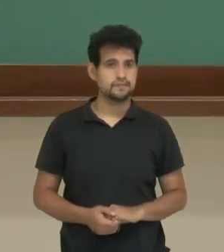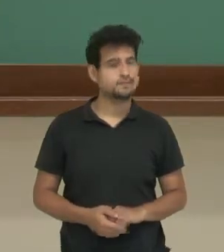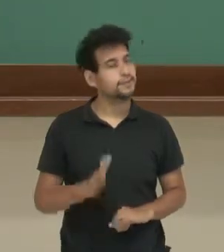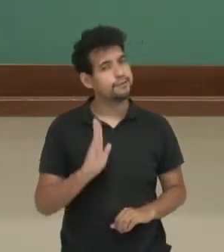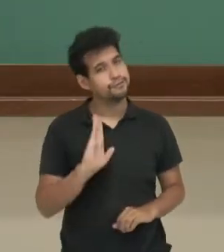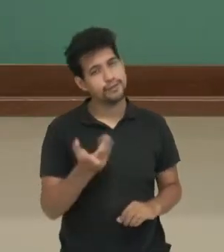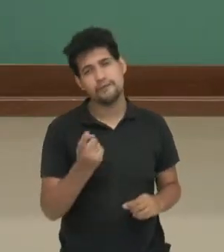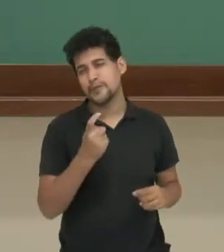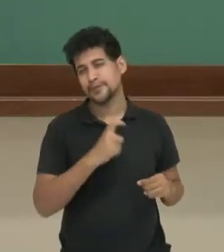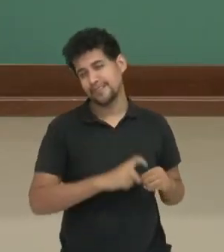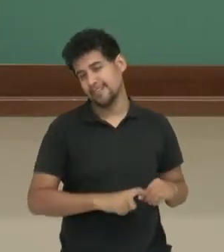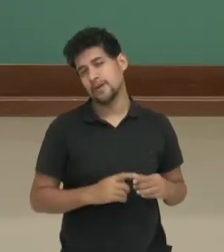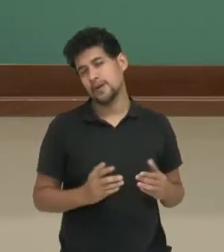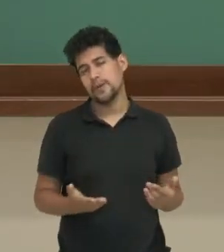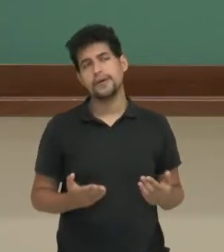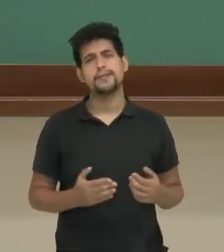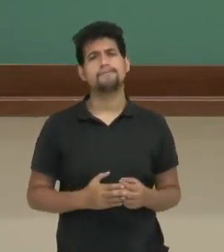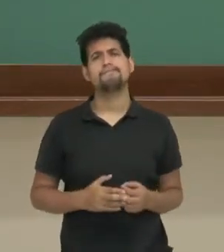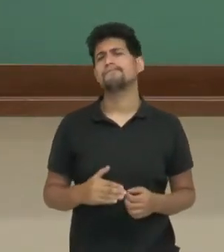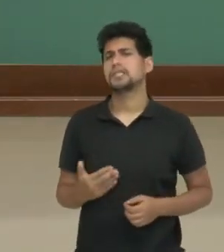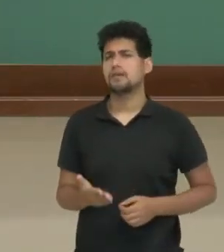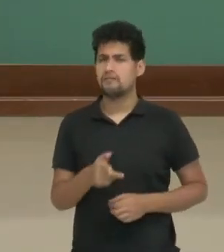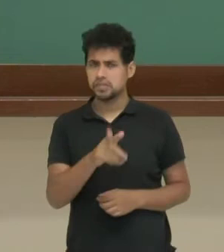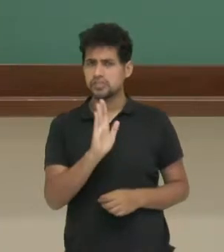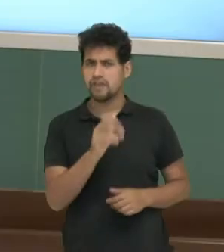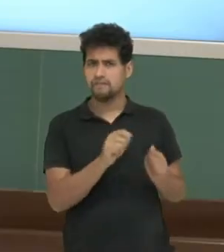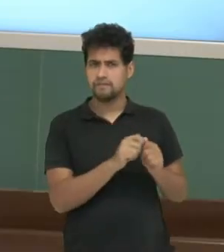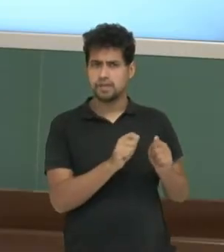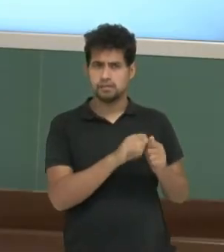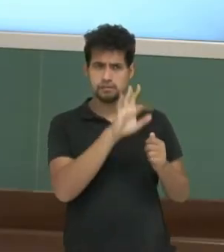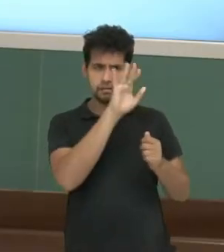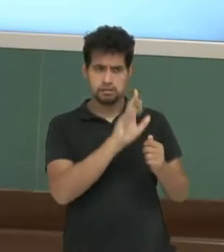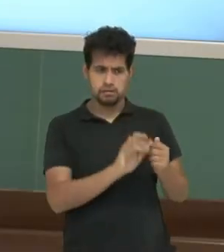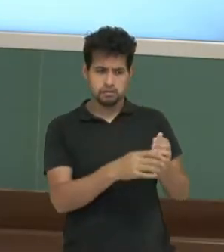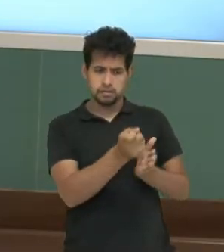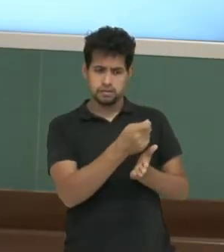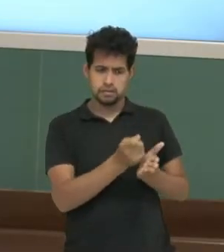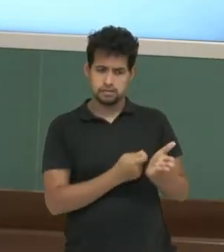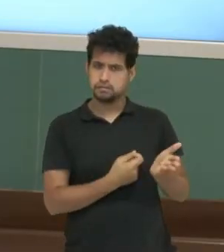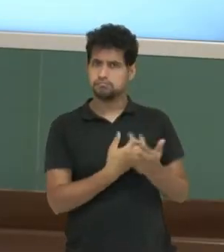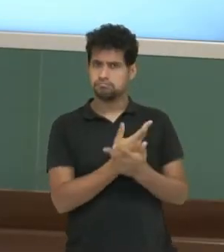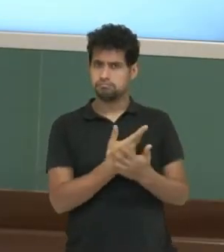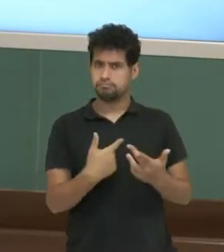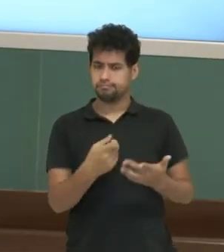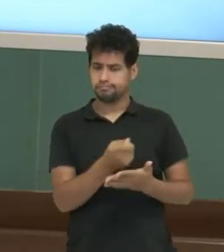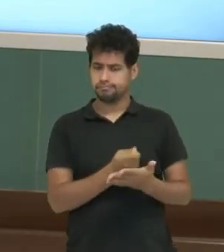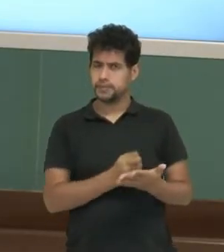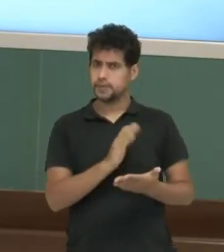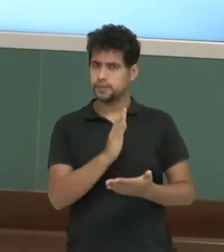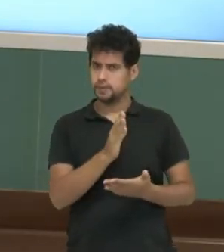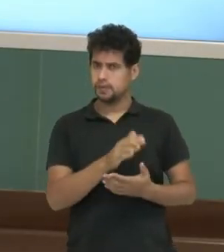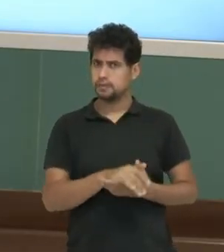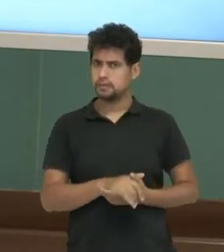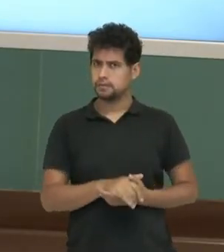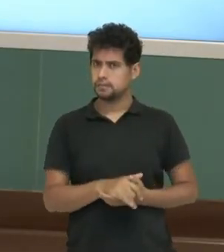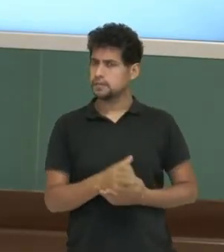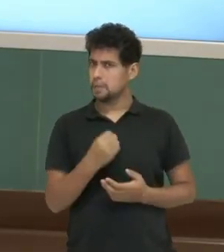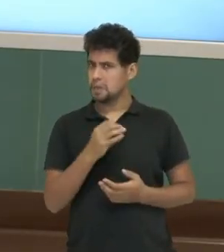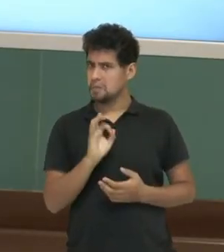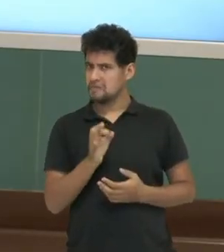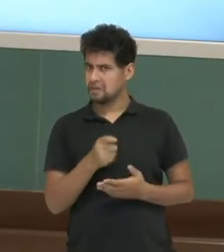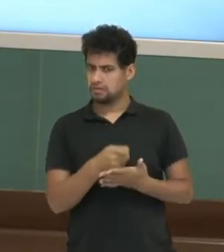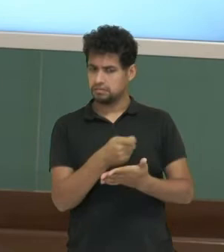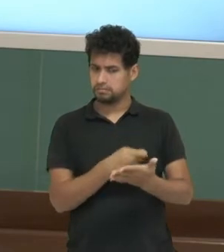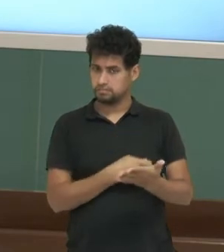Voltei, queridos alunos. E aí, fez o registro dessas informações no teu caderno de ciências? Está bem anotado